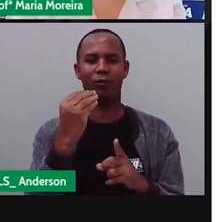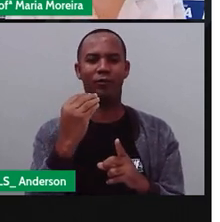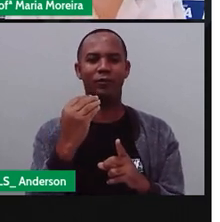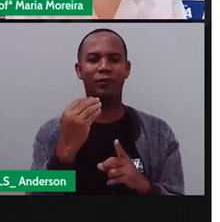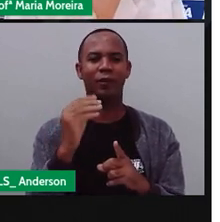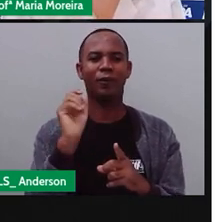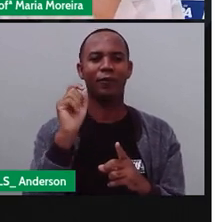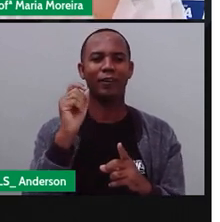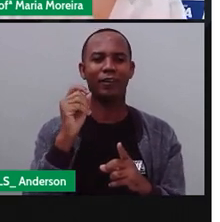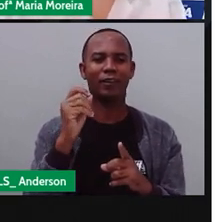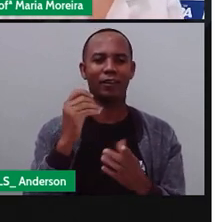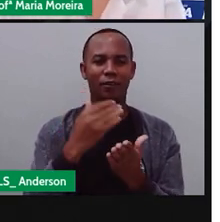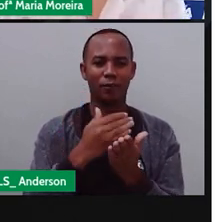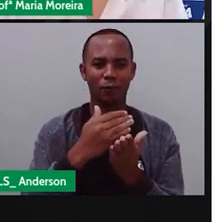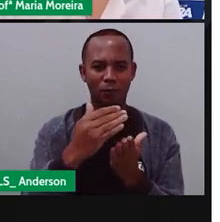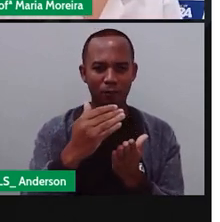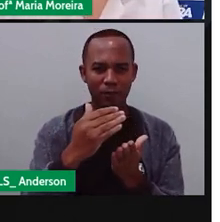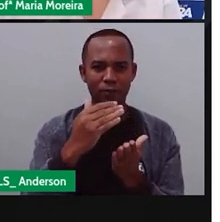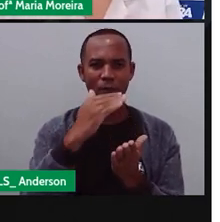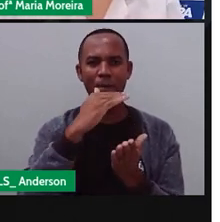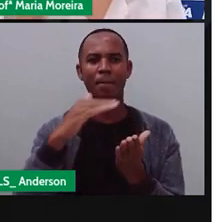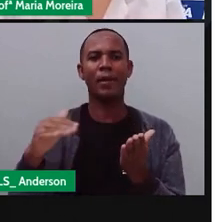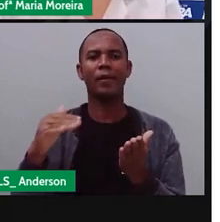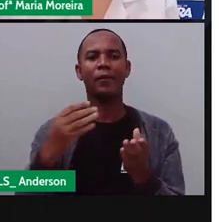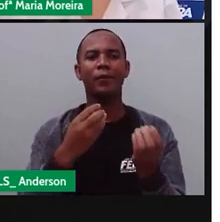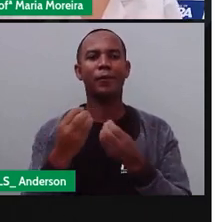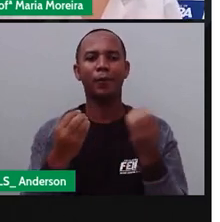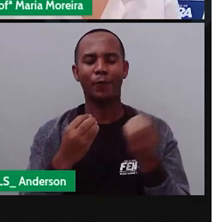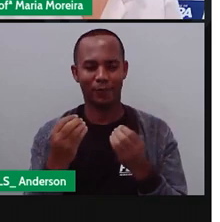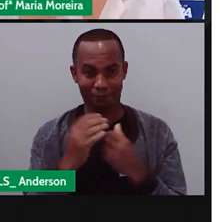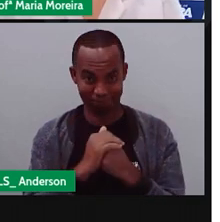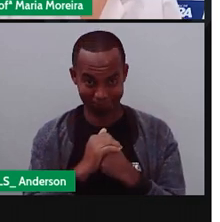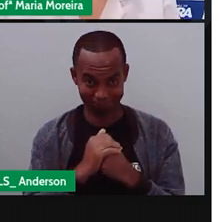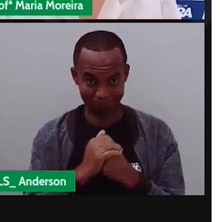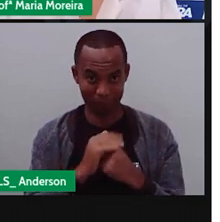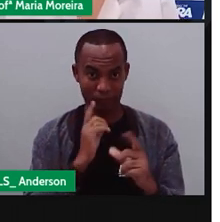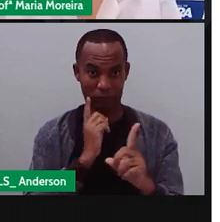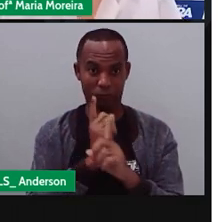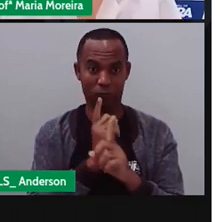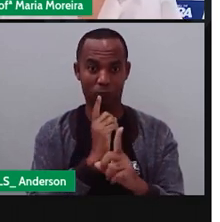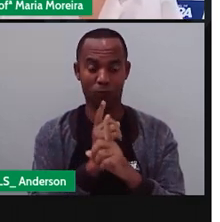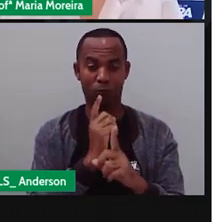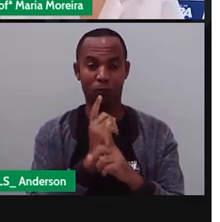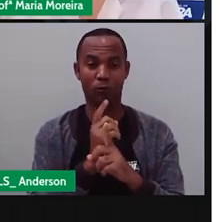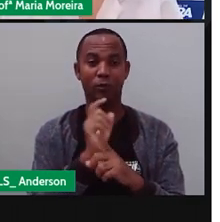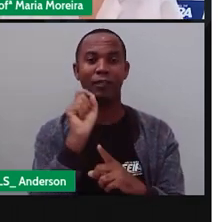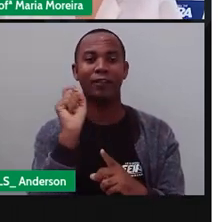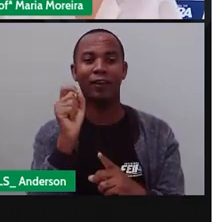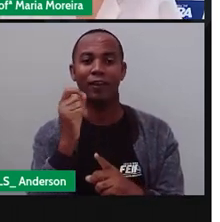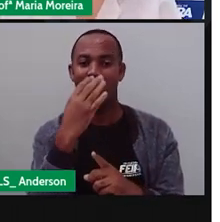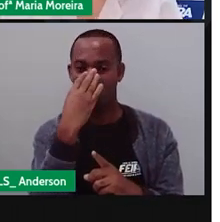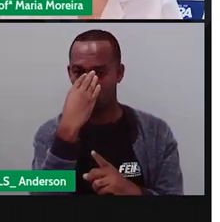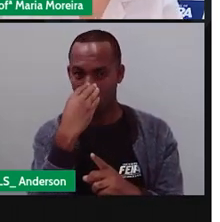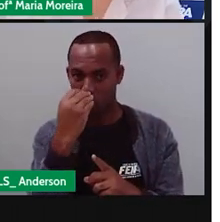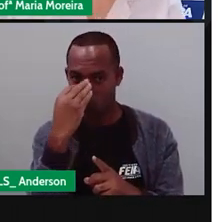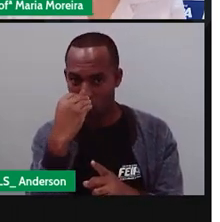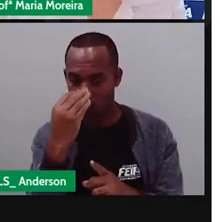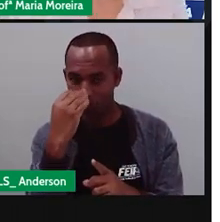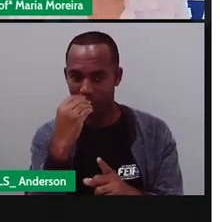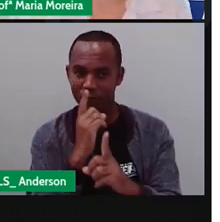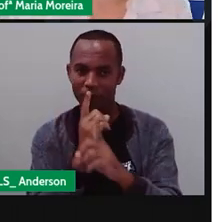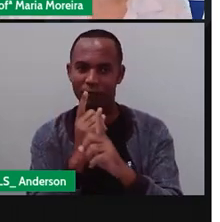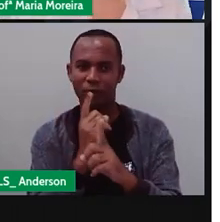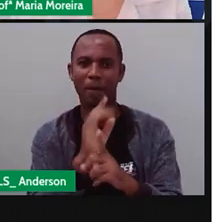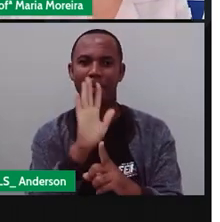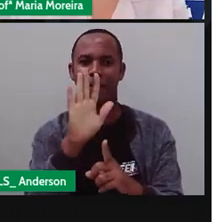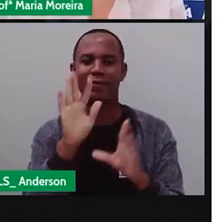início? Chapeuzinho saindo de casa para levar a sua cesta. Qual foi o meio? O encontro com o lobo mau. E qual é o final, né? A gente vai pensar aí